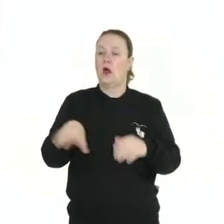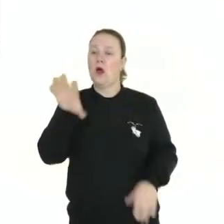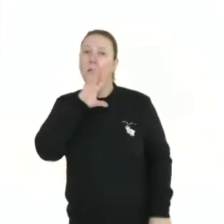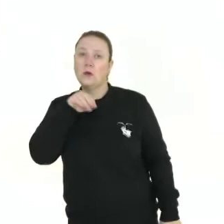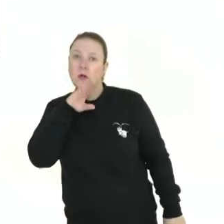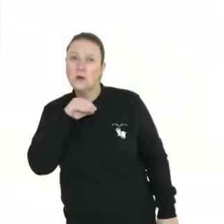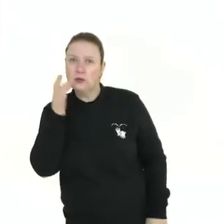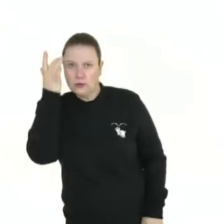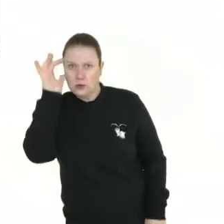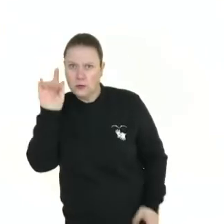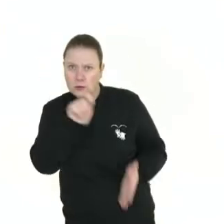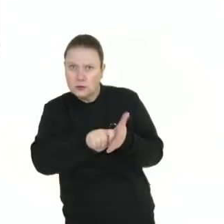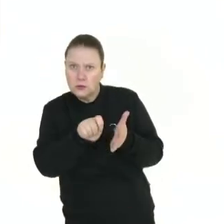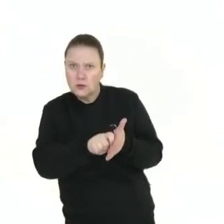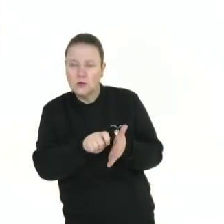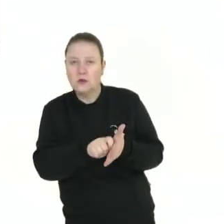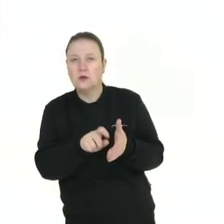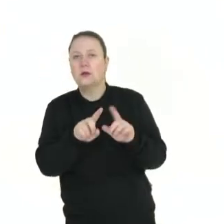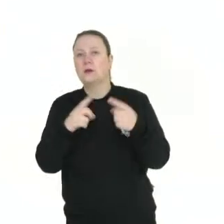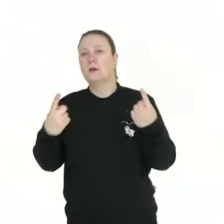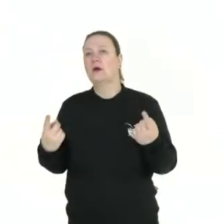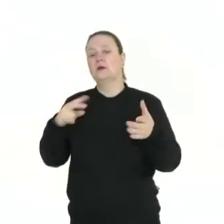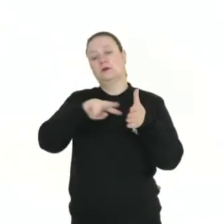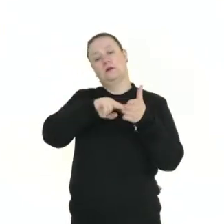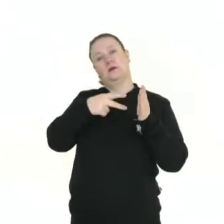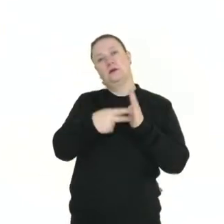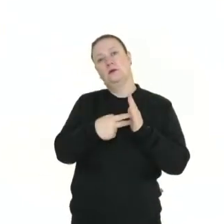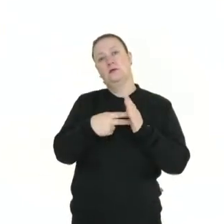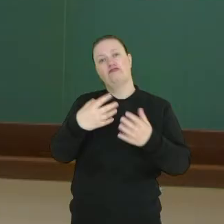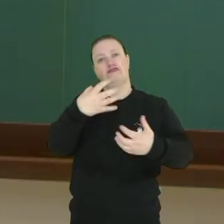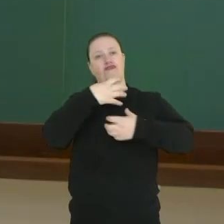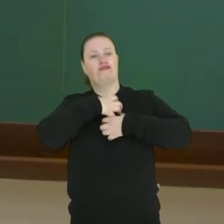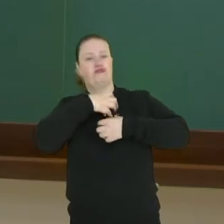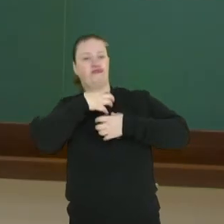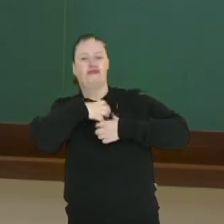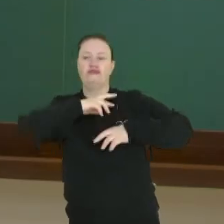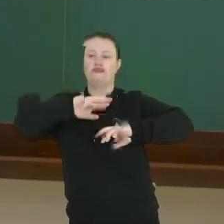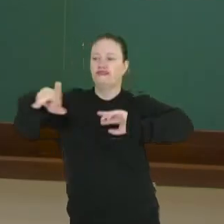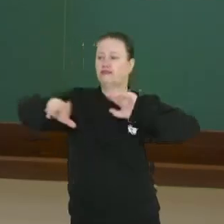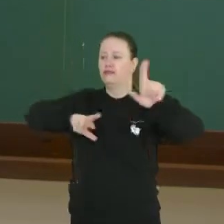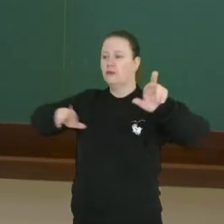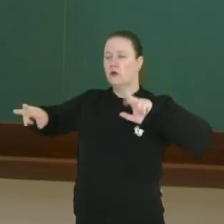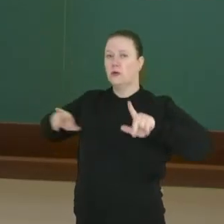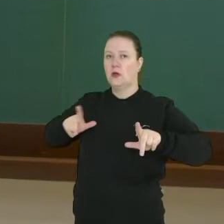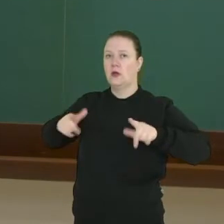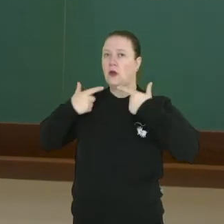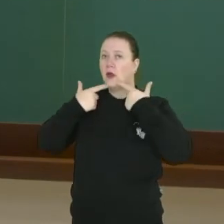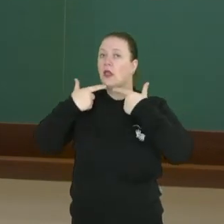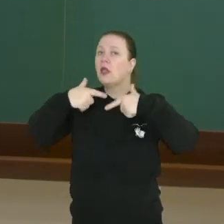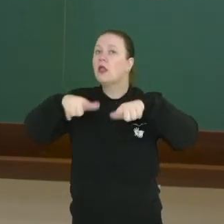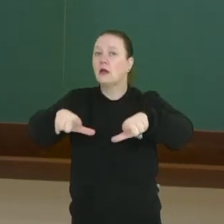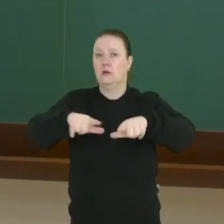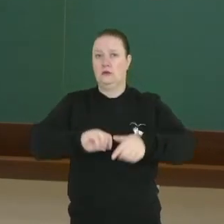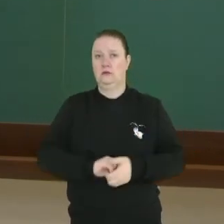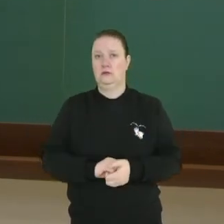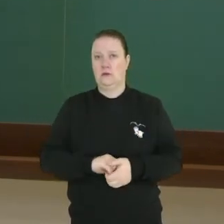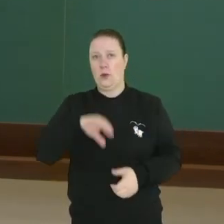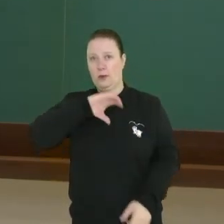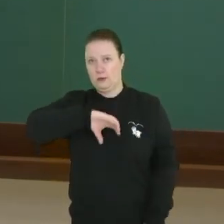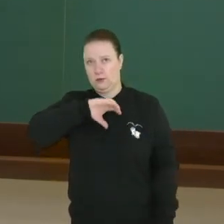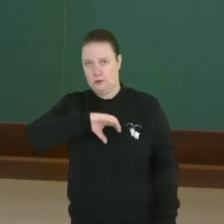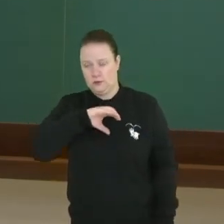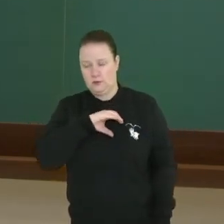escrever corretamente, apenas significa que são formas diferentes da língua. Então, o que eu falei para vocês, não é questão que ele